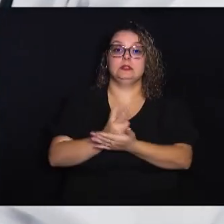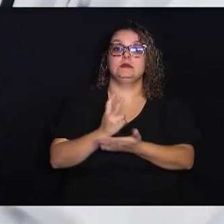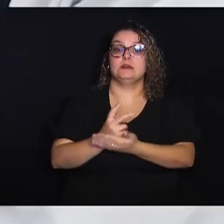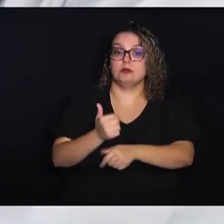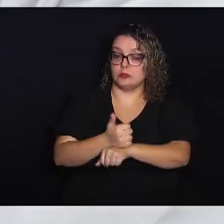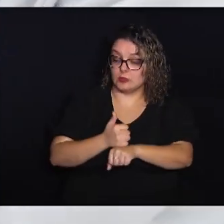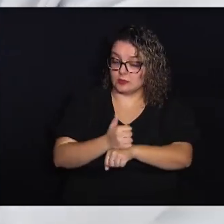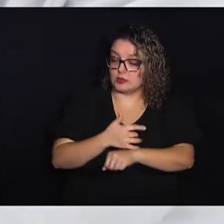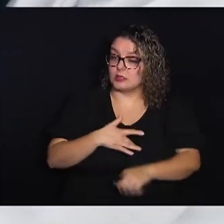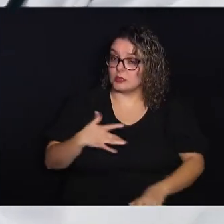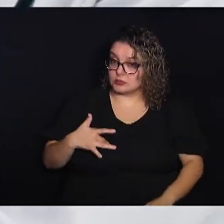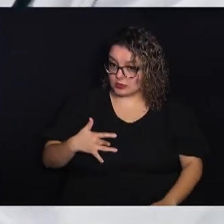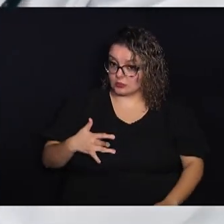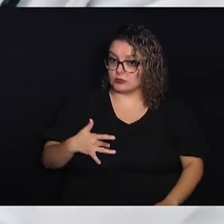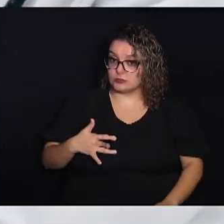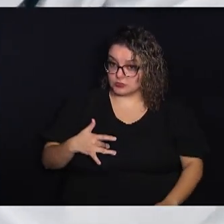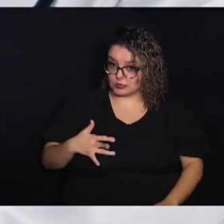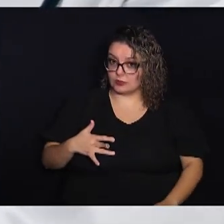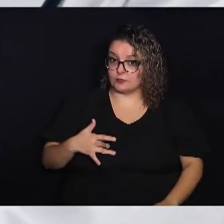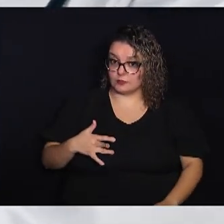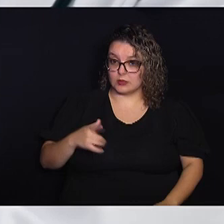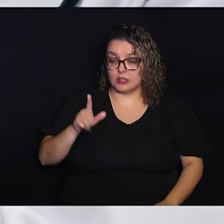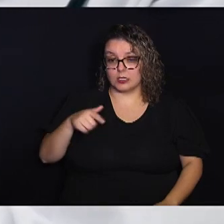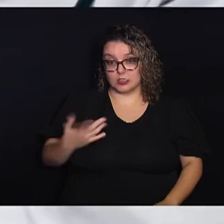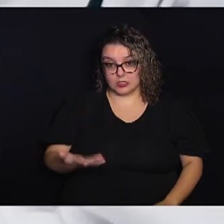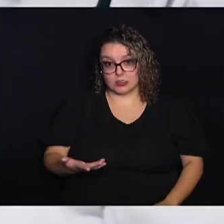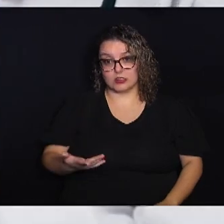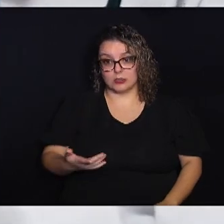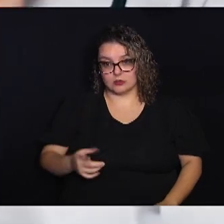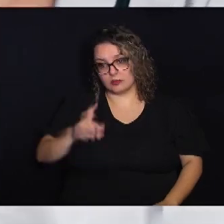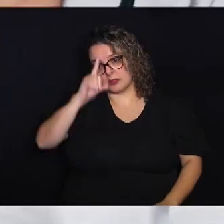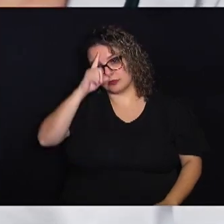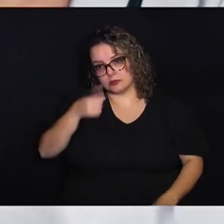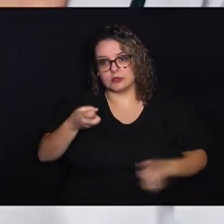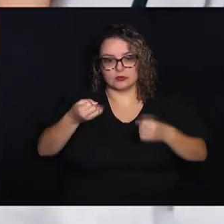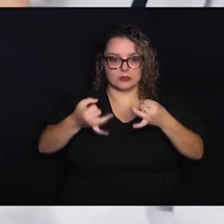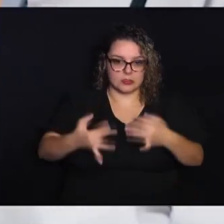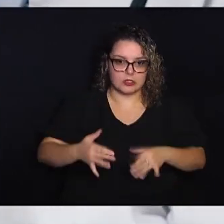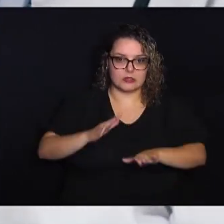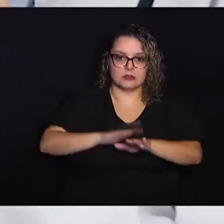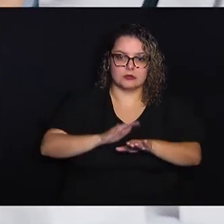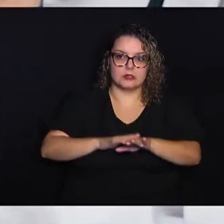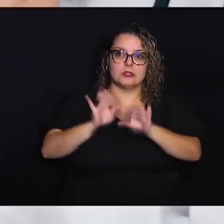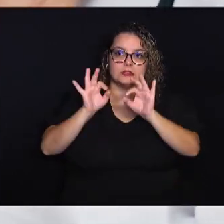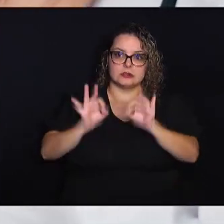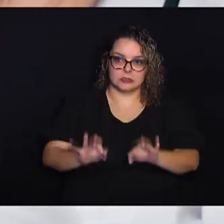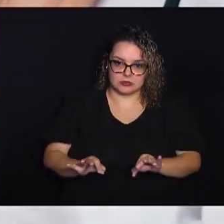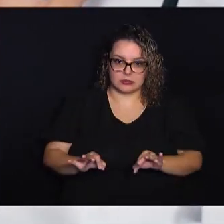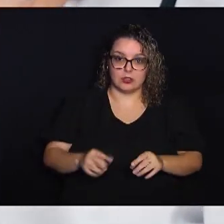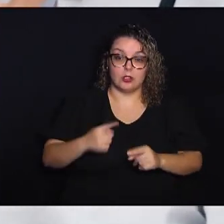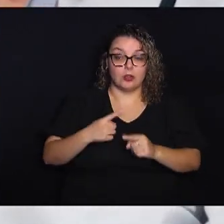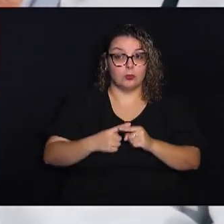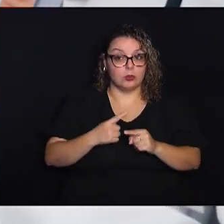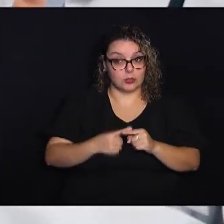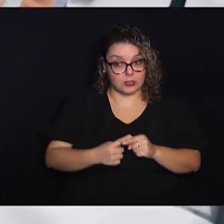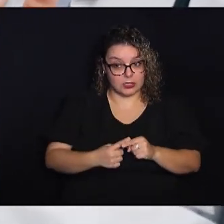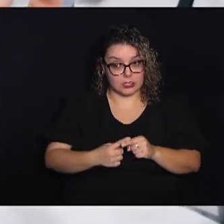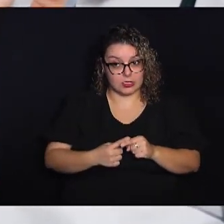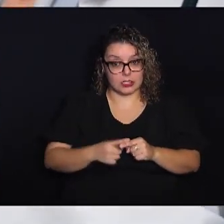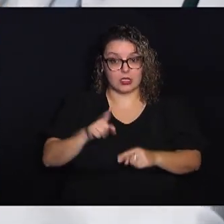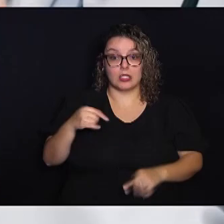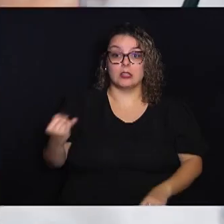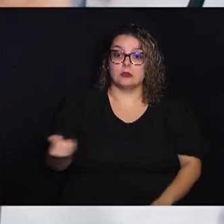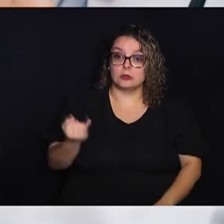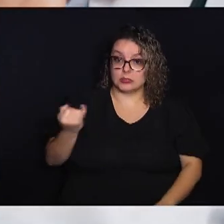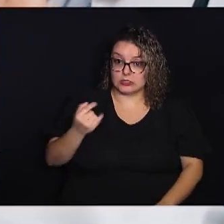profissional de saúde. E aí ele vai tomar e fazer a orientação das medidas adequadas, né? Porque é muito importante a